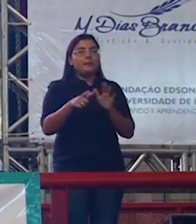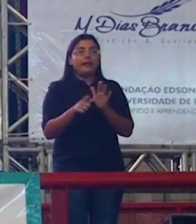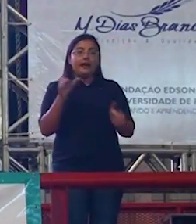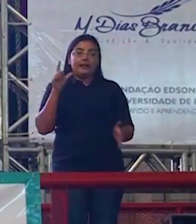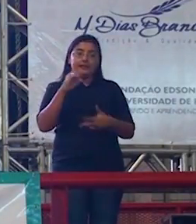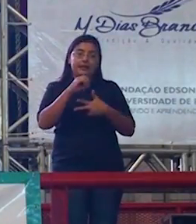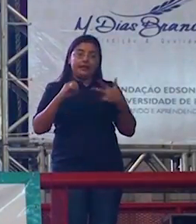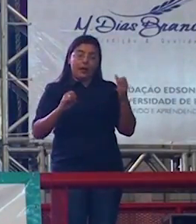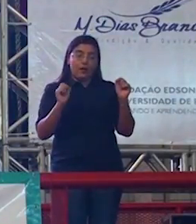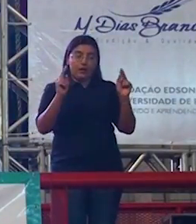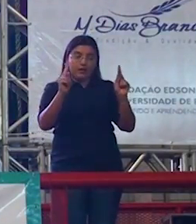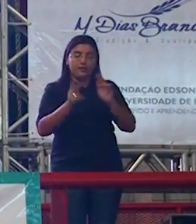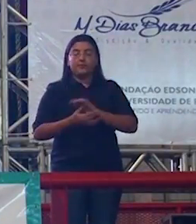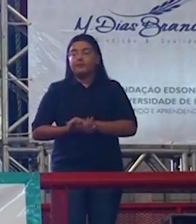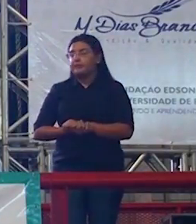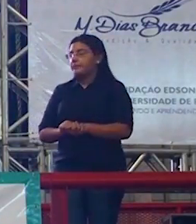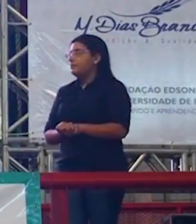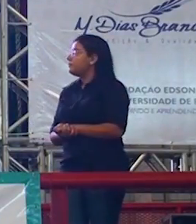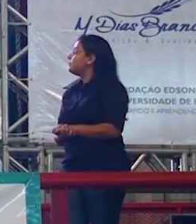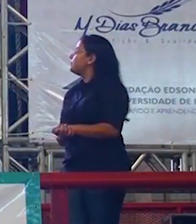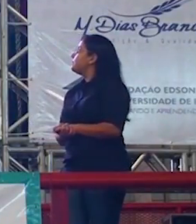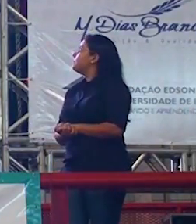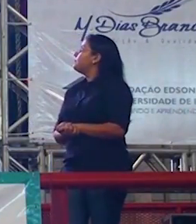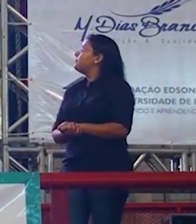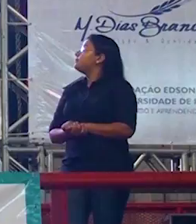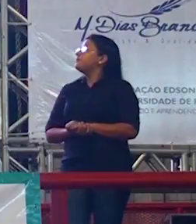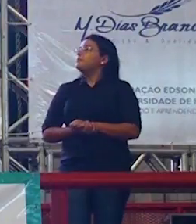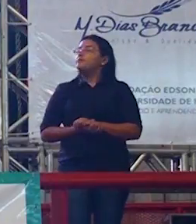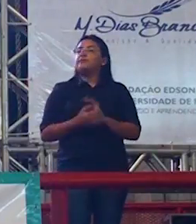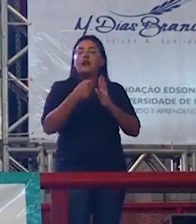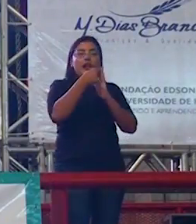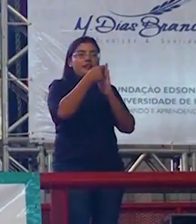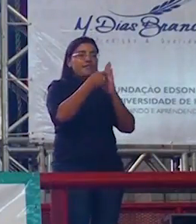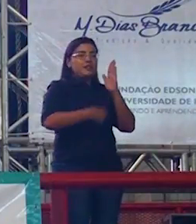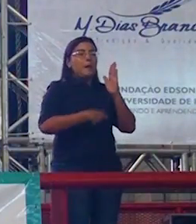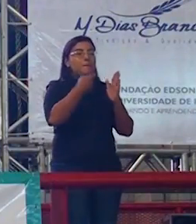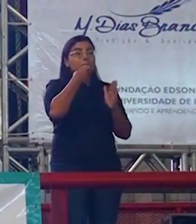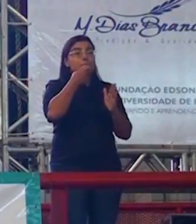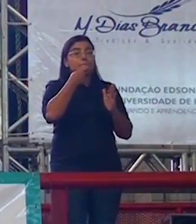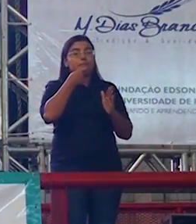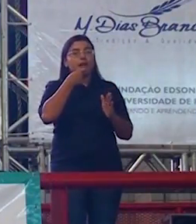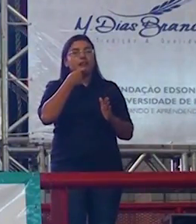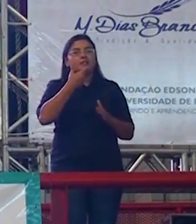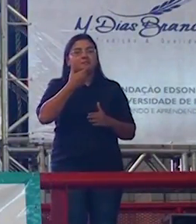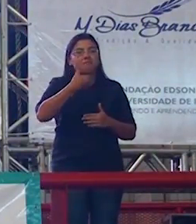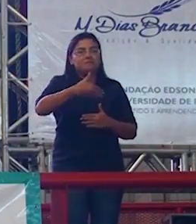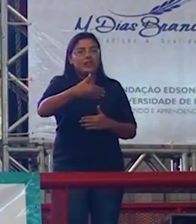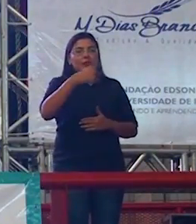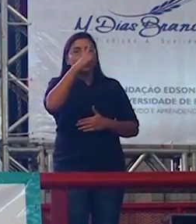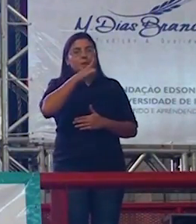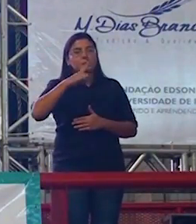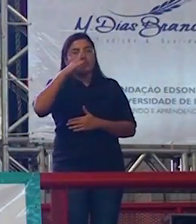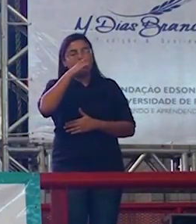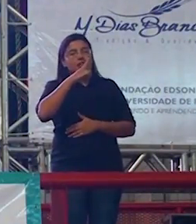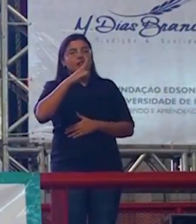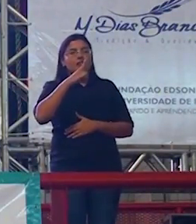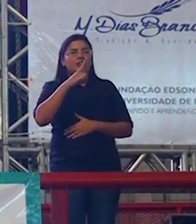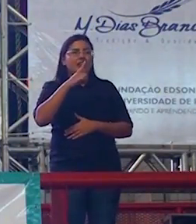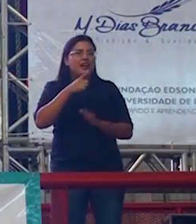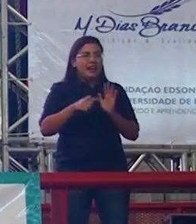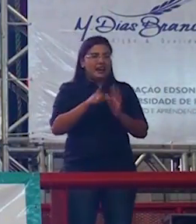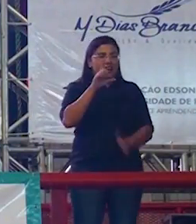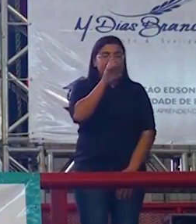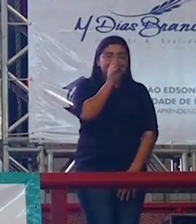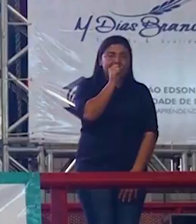Enem, ok? E a revisão de véspera da prova, a prova agora no domingo, né? No dia de